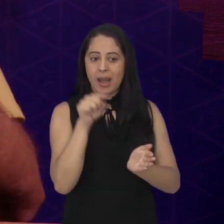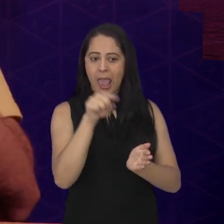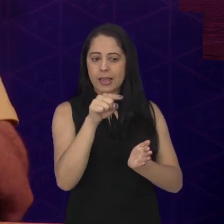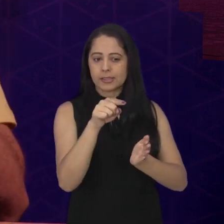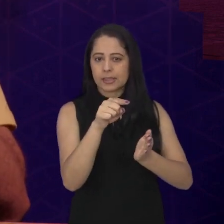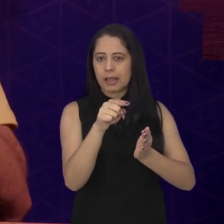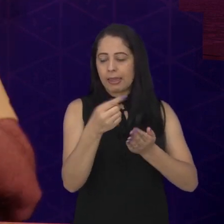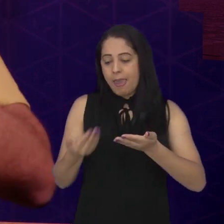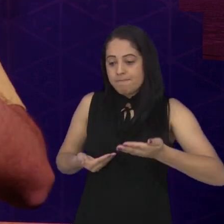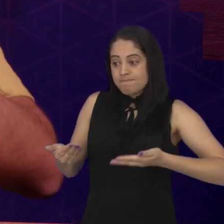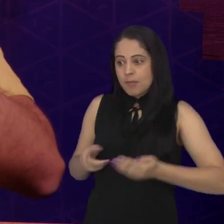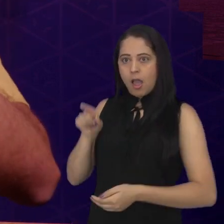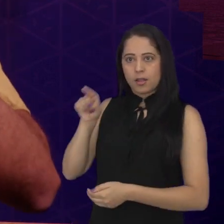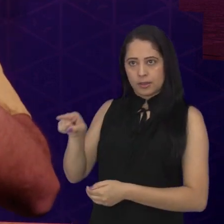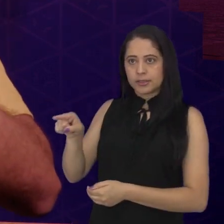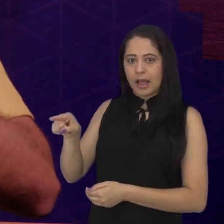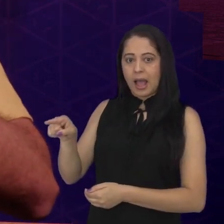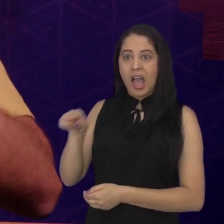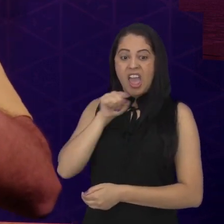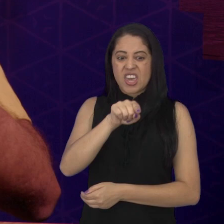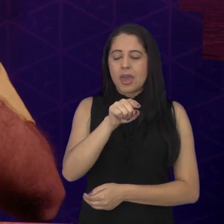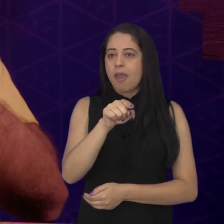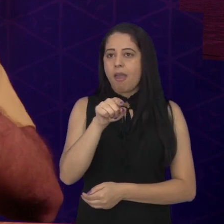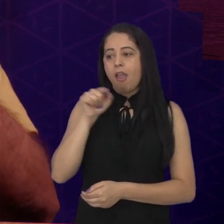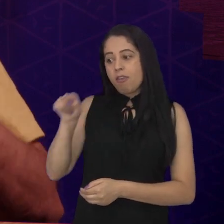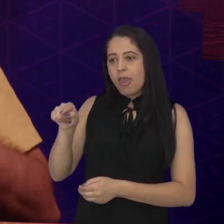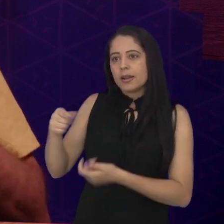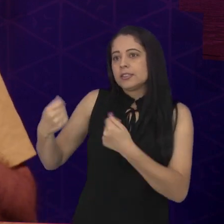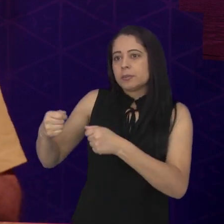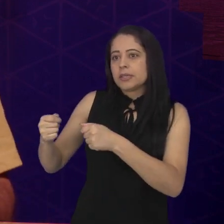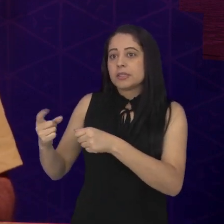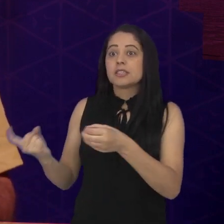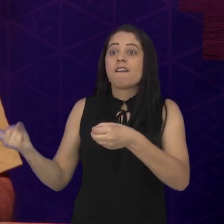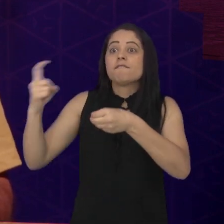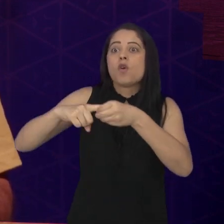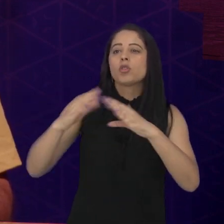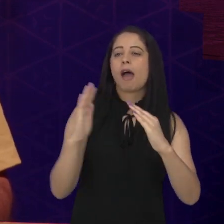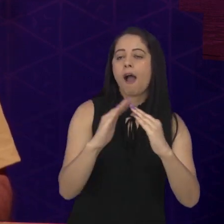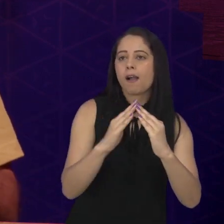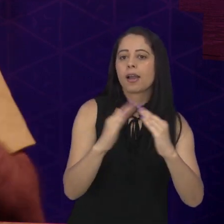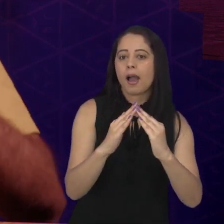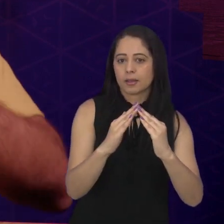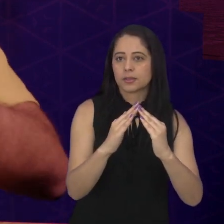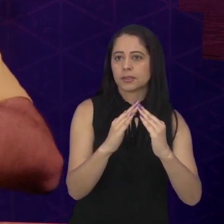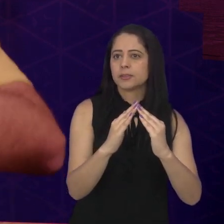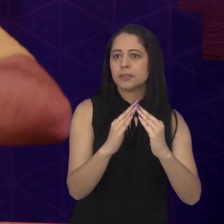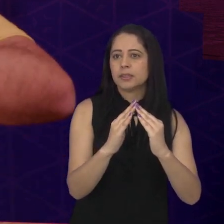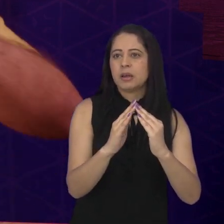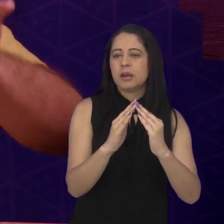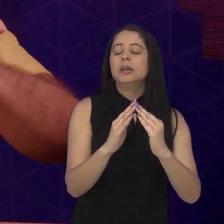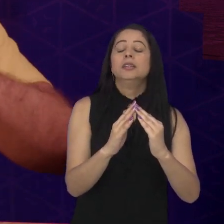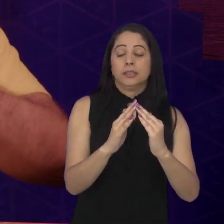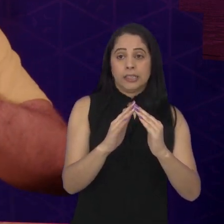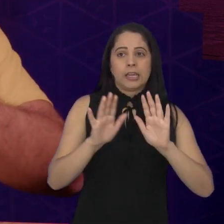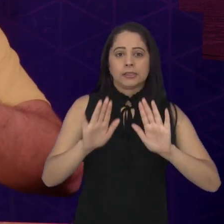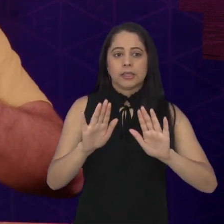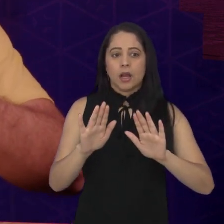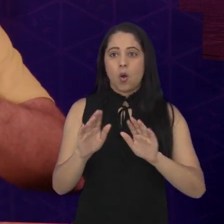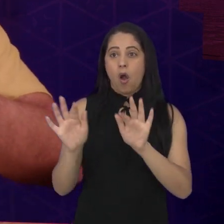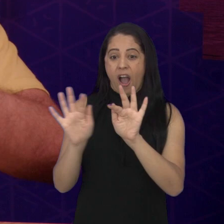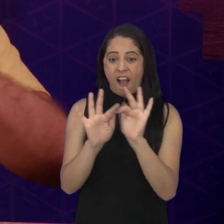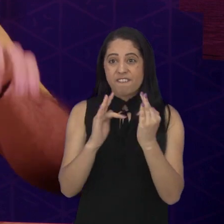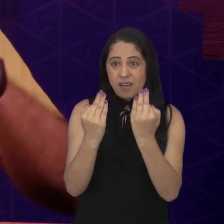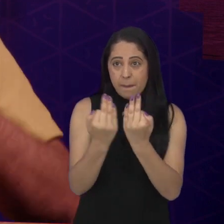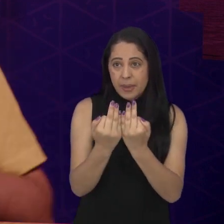tá lá escondida e tal, e eles precisam sair sem ser vistos e eles voltam pra casa deles. É uns 5 minutos de